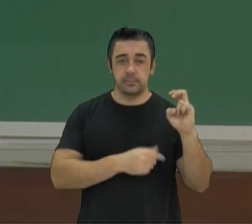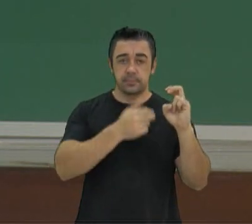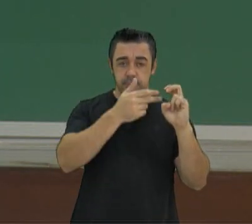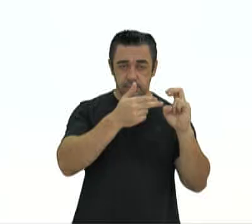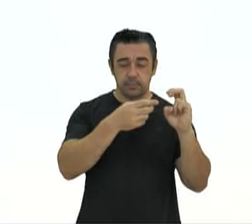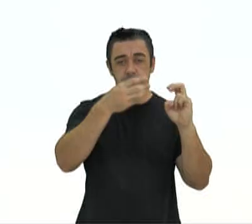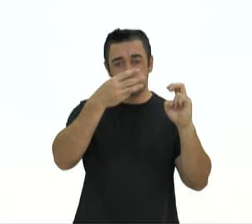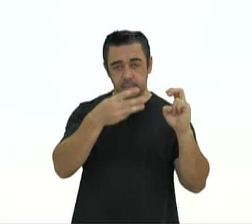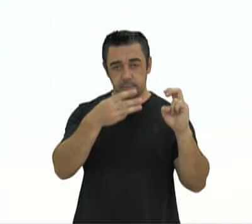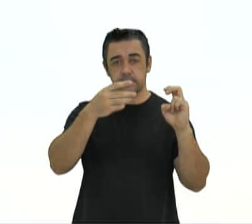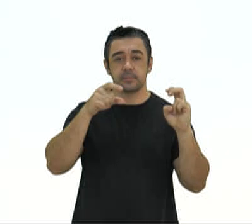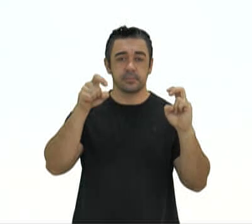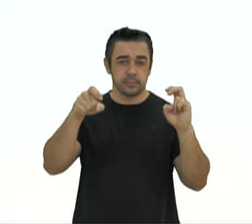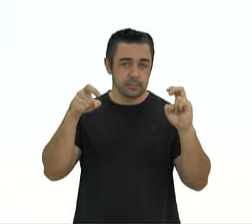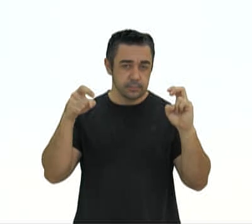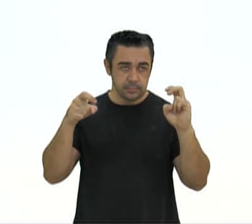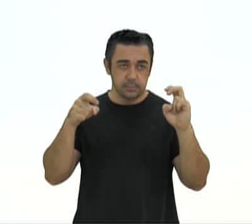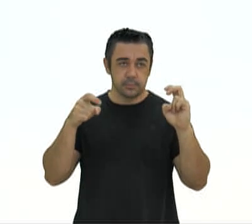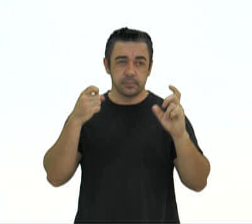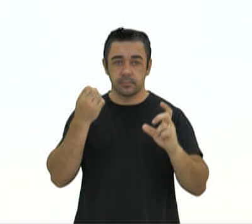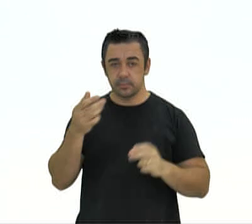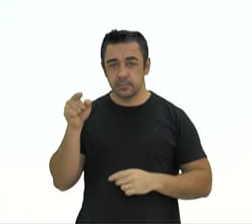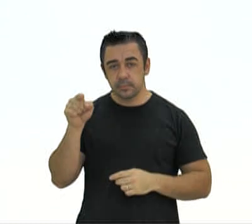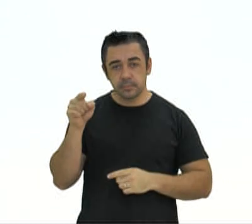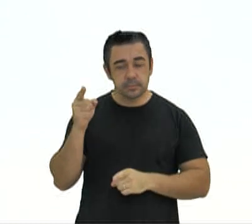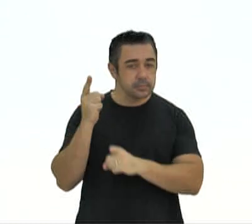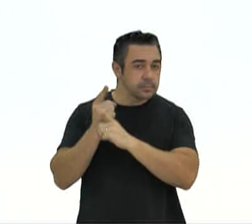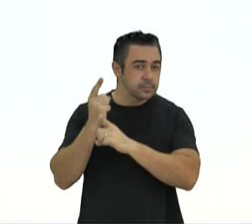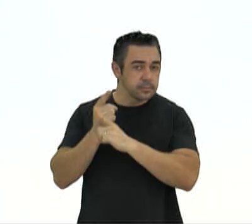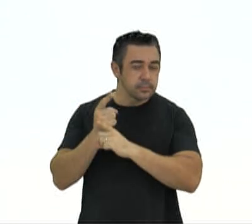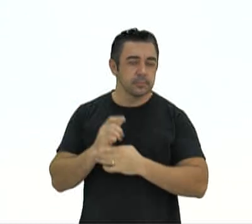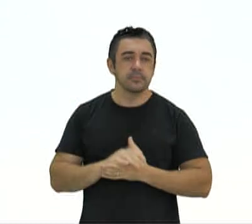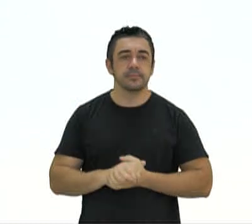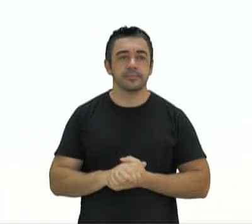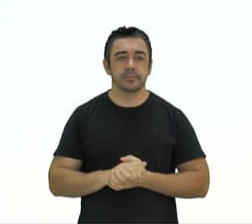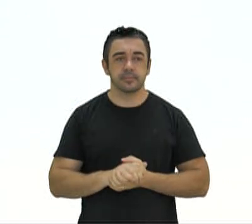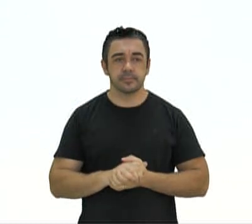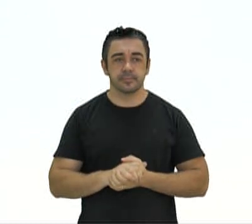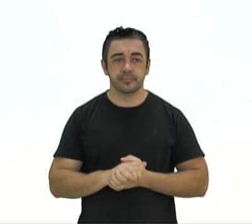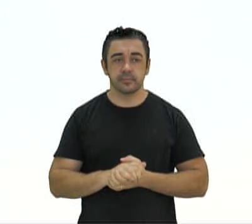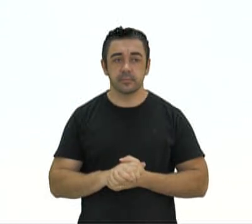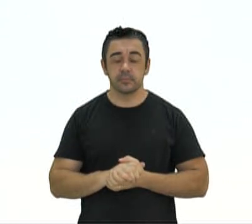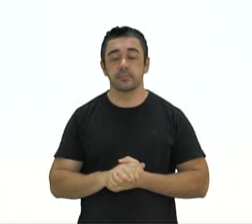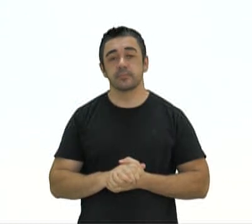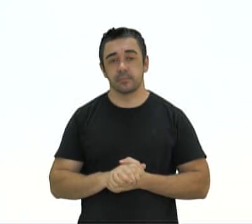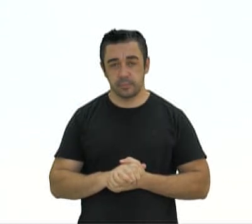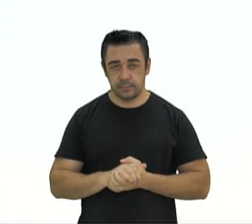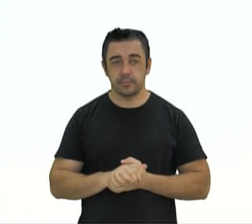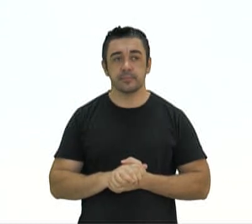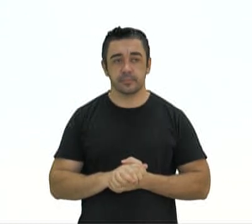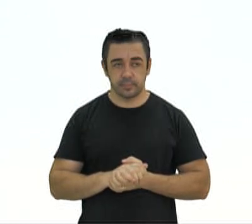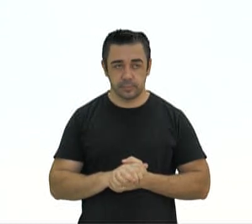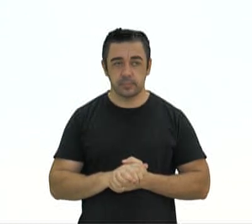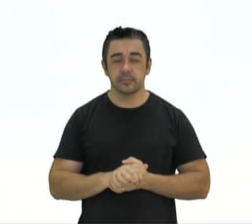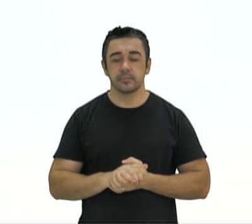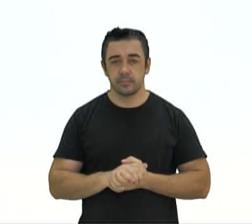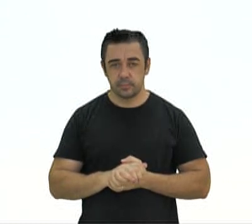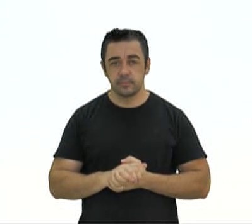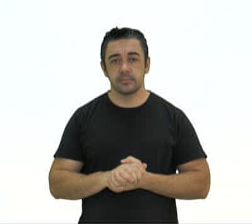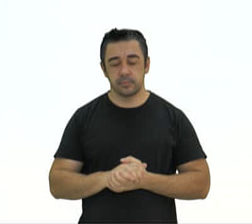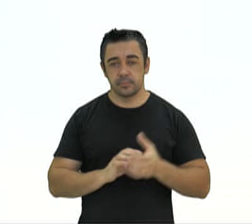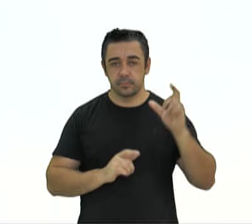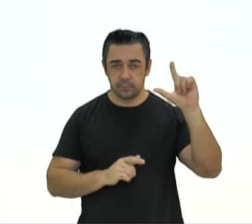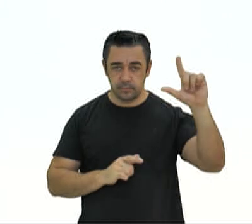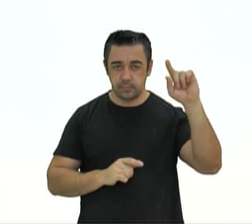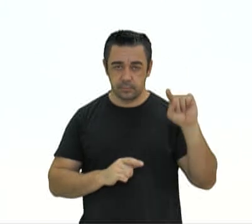produzidos. E vou descobrir quantas pessoas tem na família X, ok? Então, eu faço lá L,